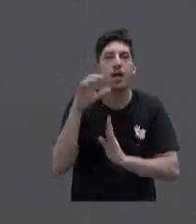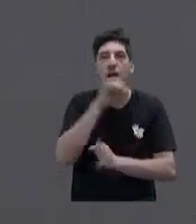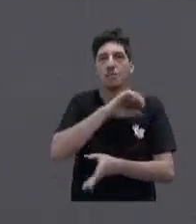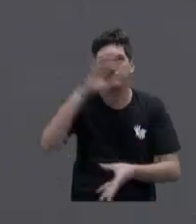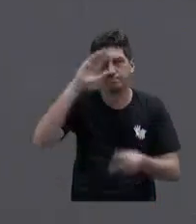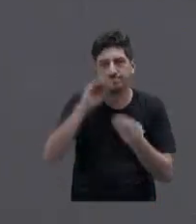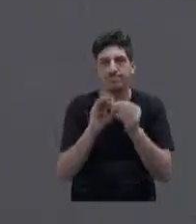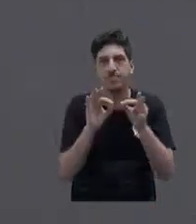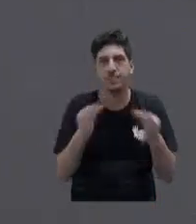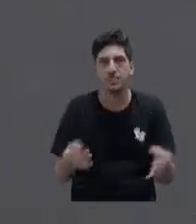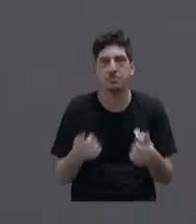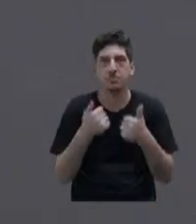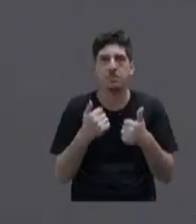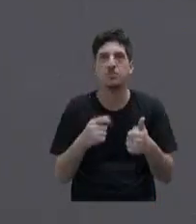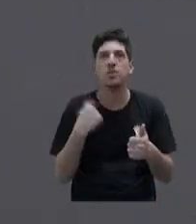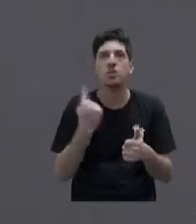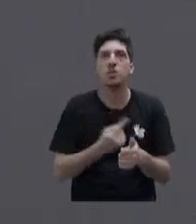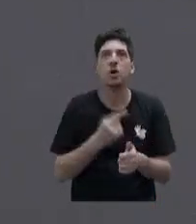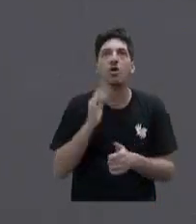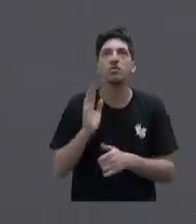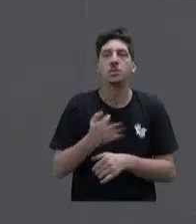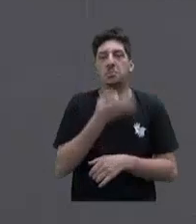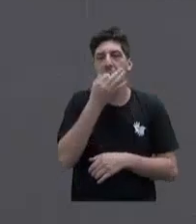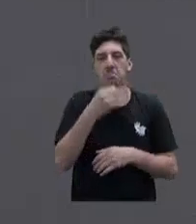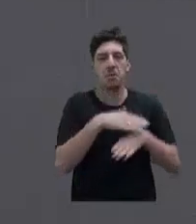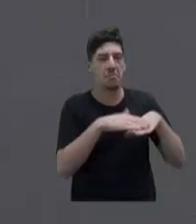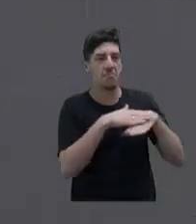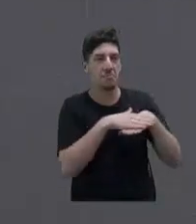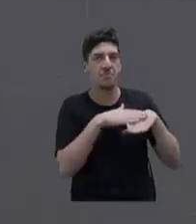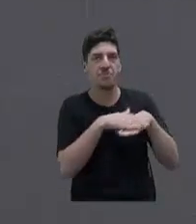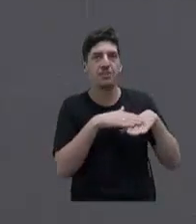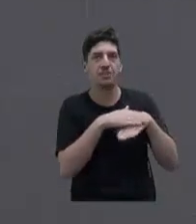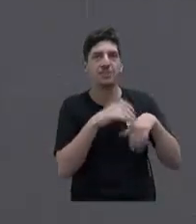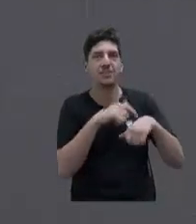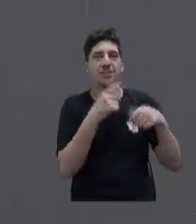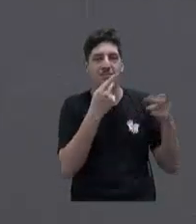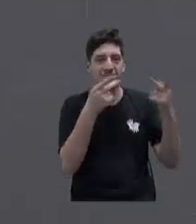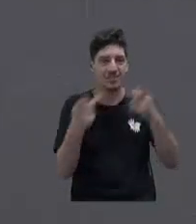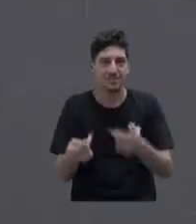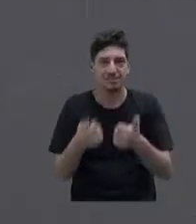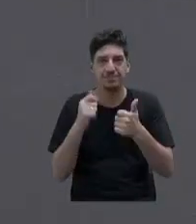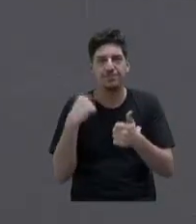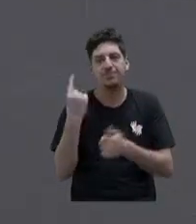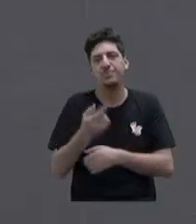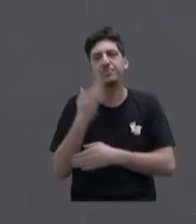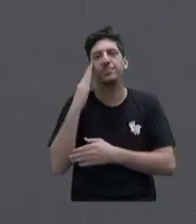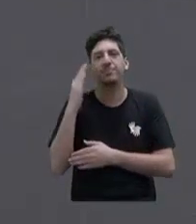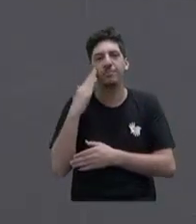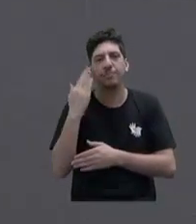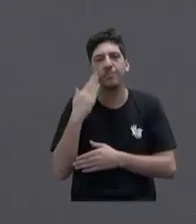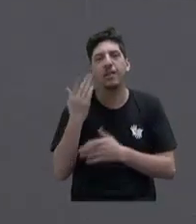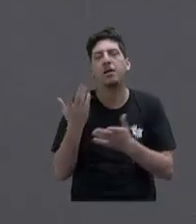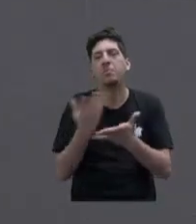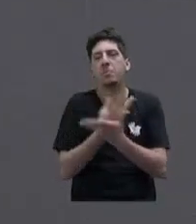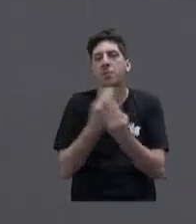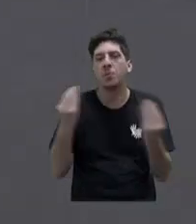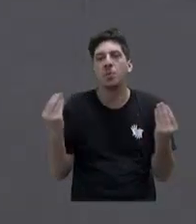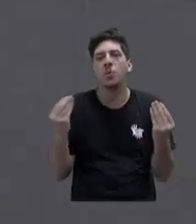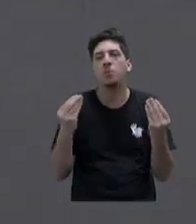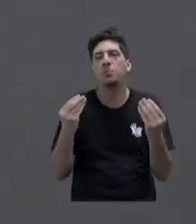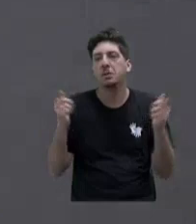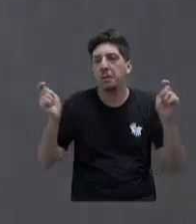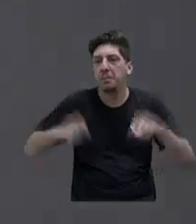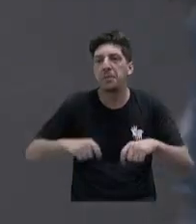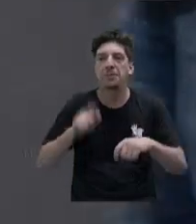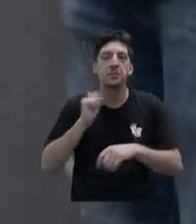que a gente até comentando ali, quando estava visitando, a gente sabe que boa parte do potencial que Minas